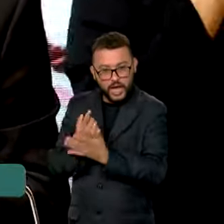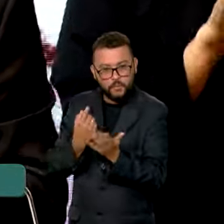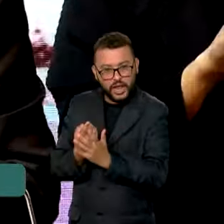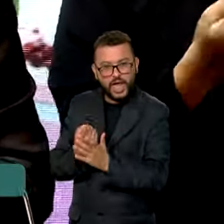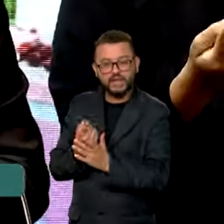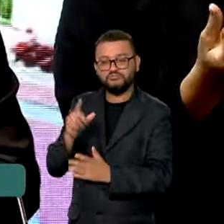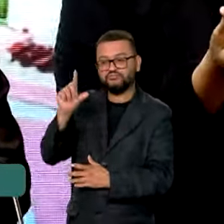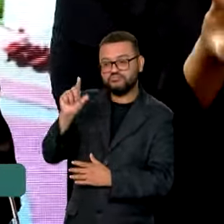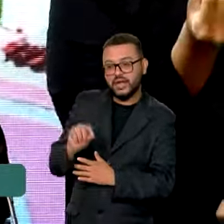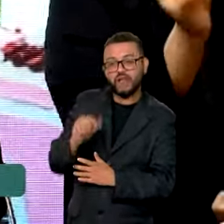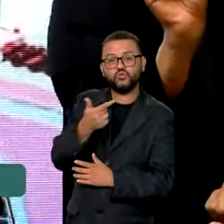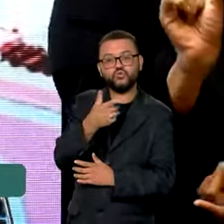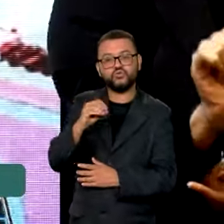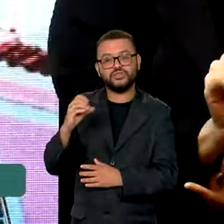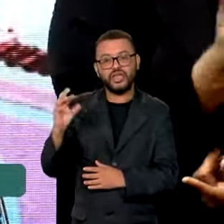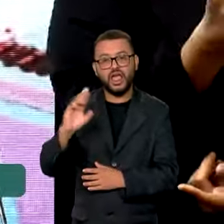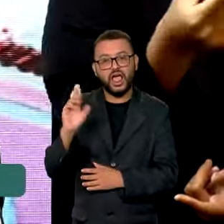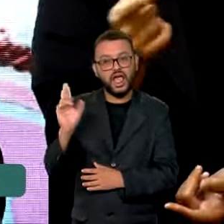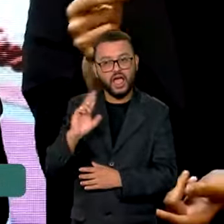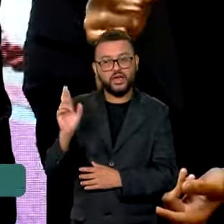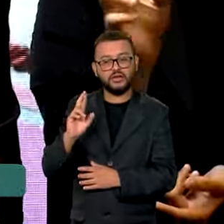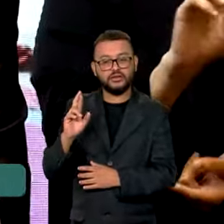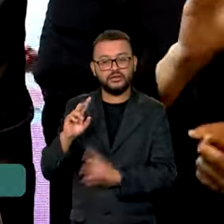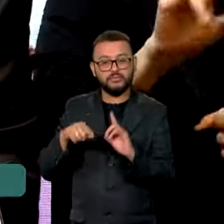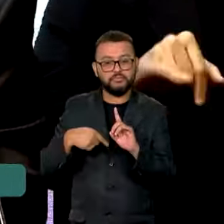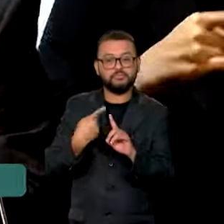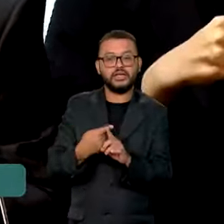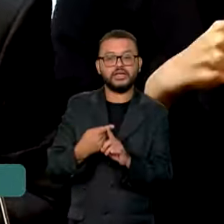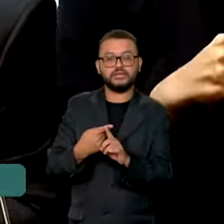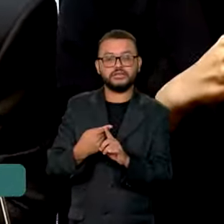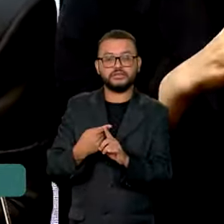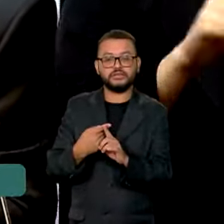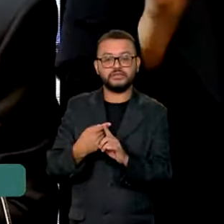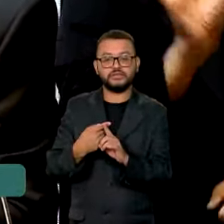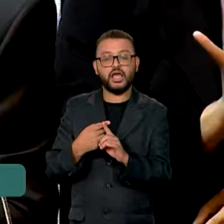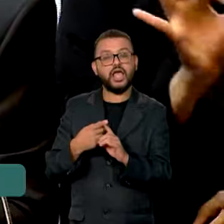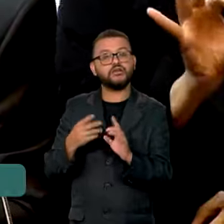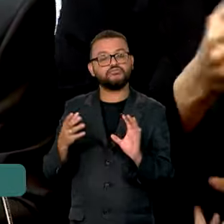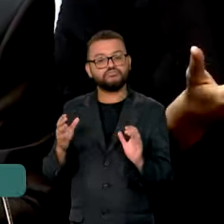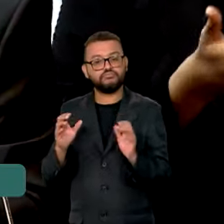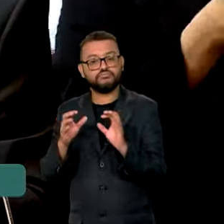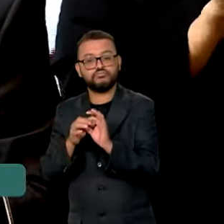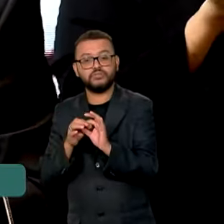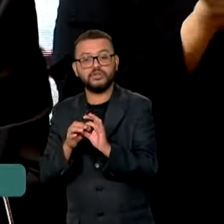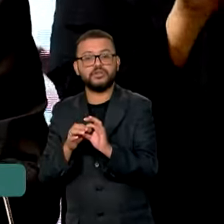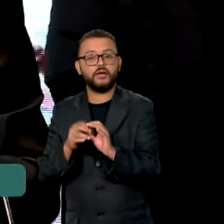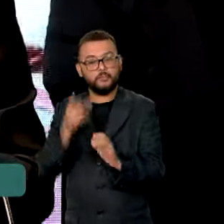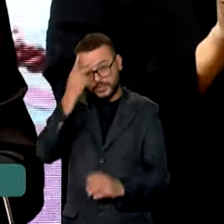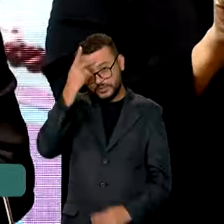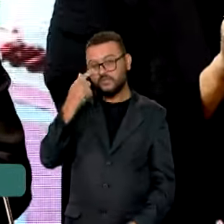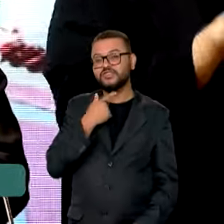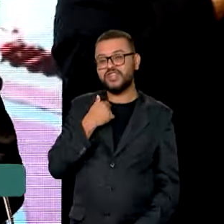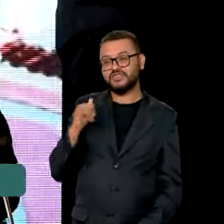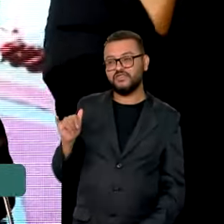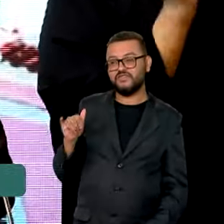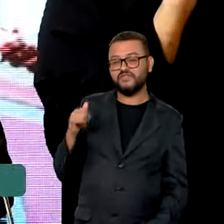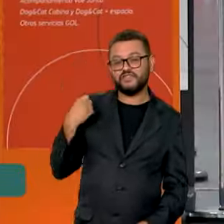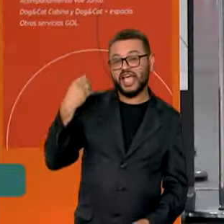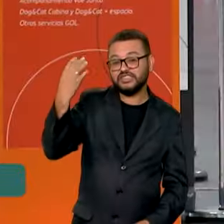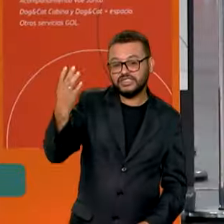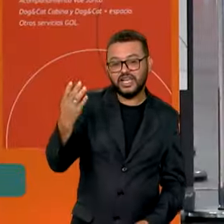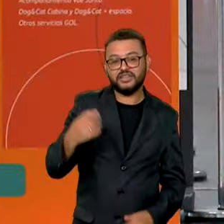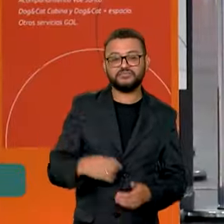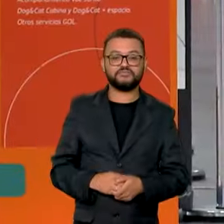né, R$ 200 mais a tarifa e a pessoa poder viajar. Então, é uma boa política